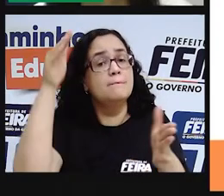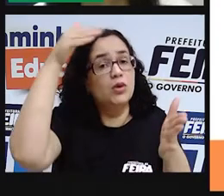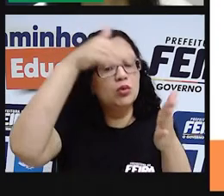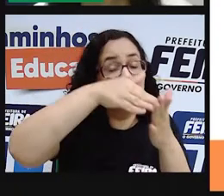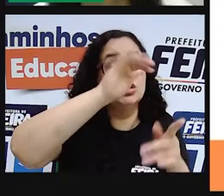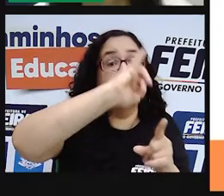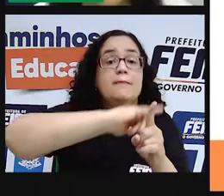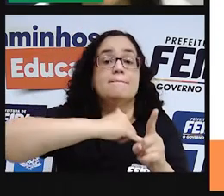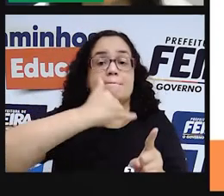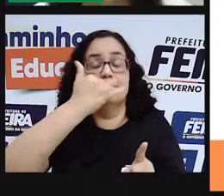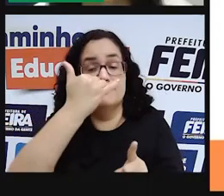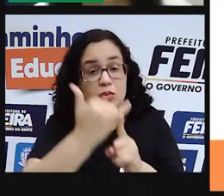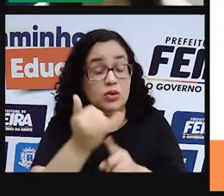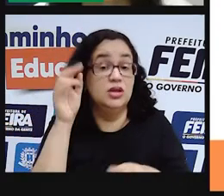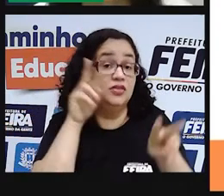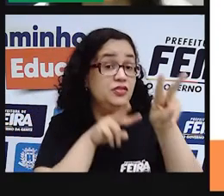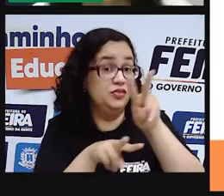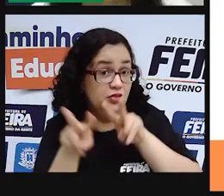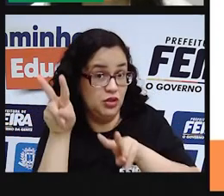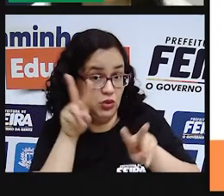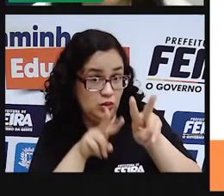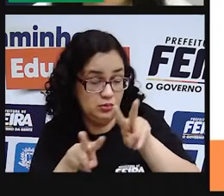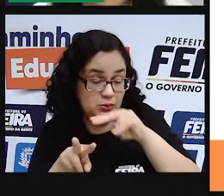último, o bullying virtual: